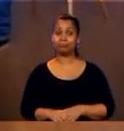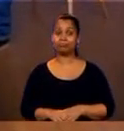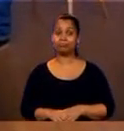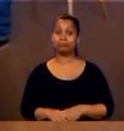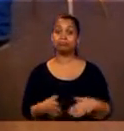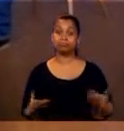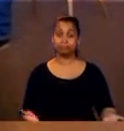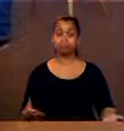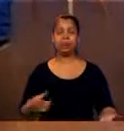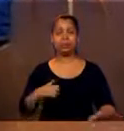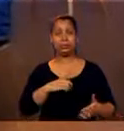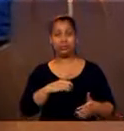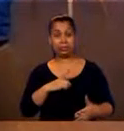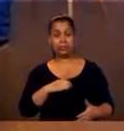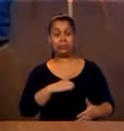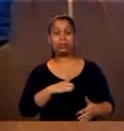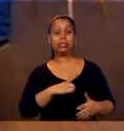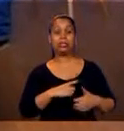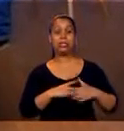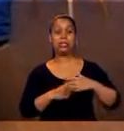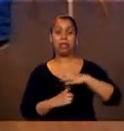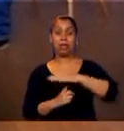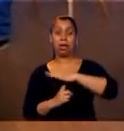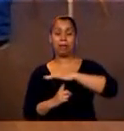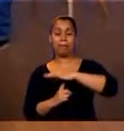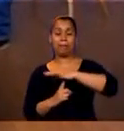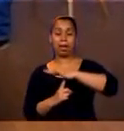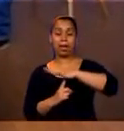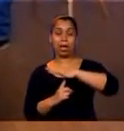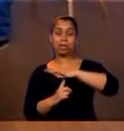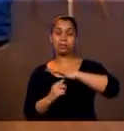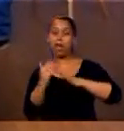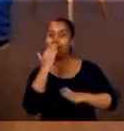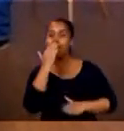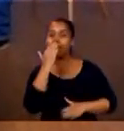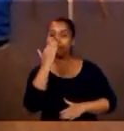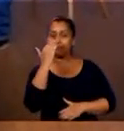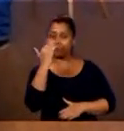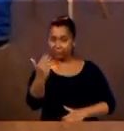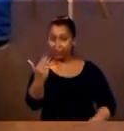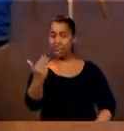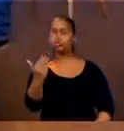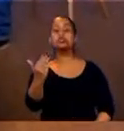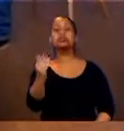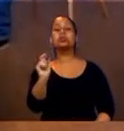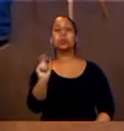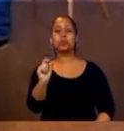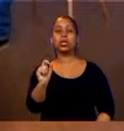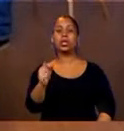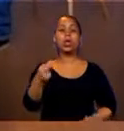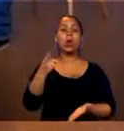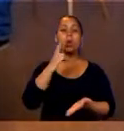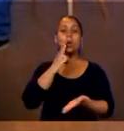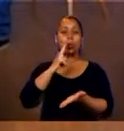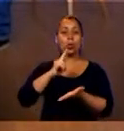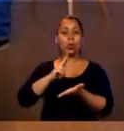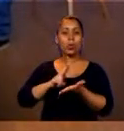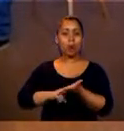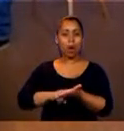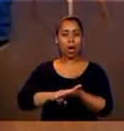Aí você tem a Praça Dom José Marcondes, em frente ao Correio, a Praça da